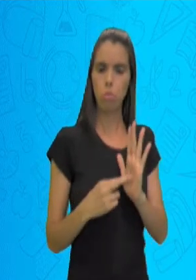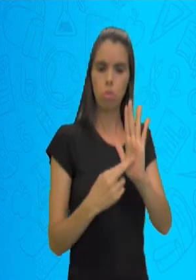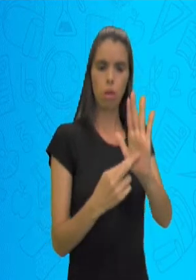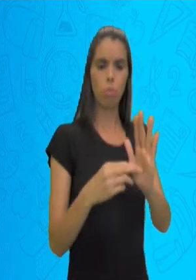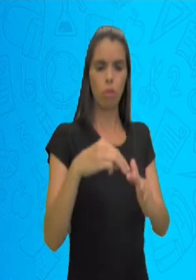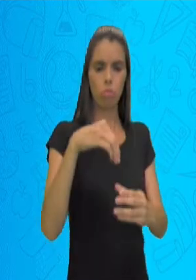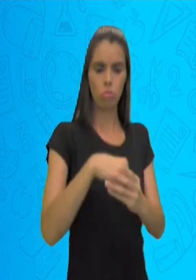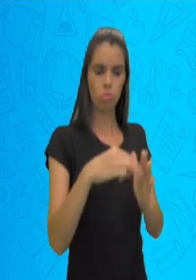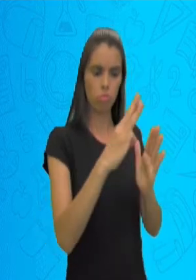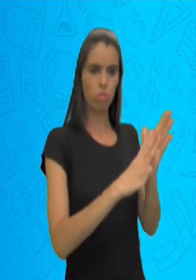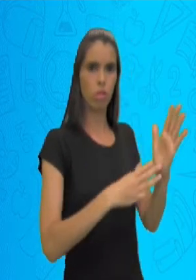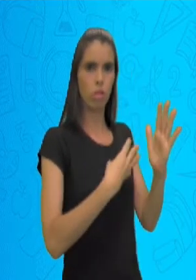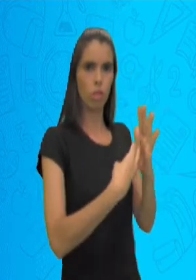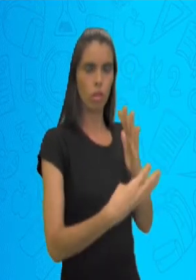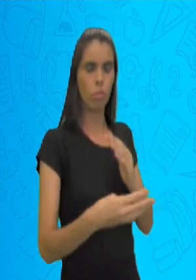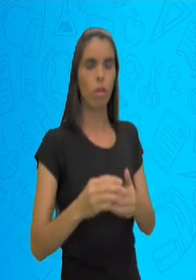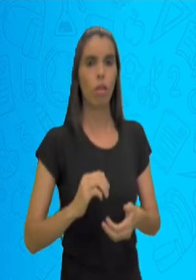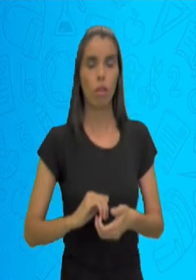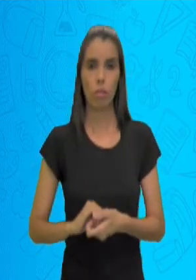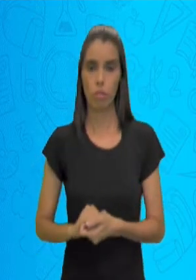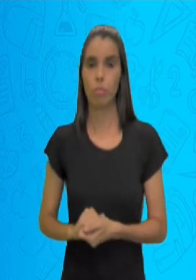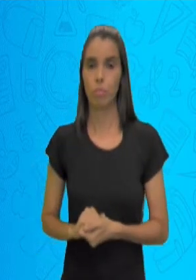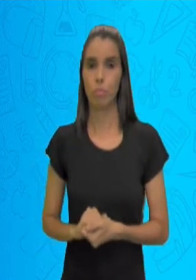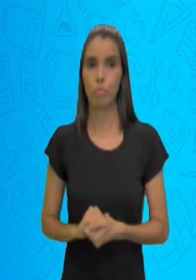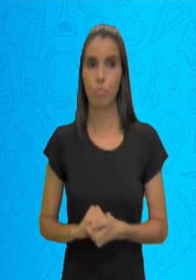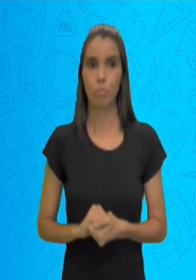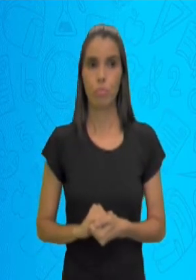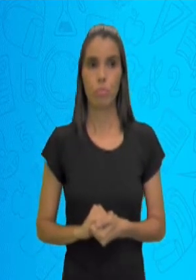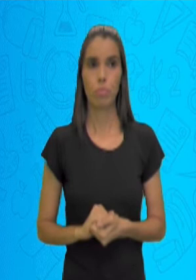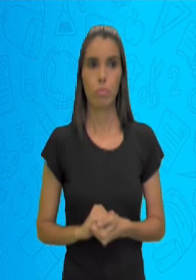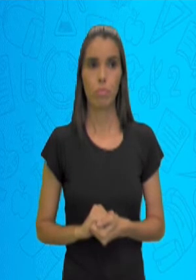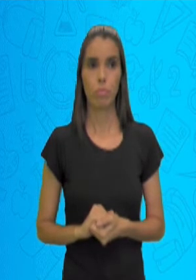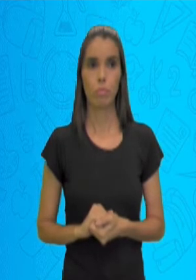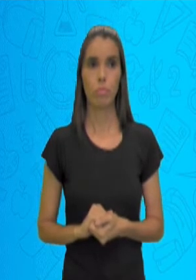Eu acho que não, né? Então, vamos ver como ele vai ficar.